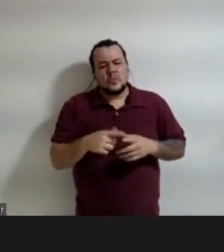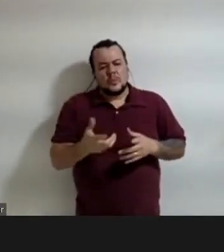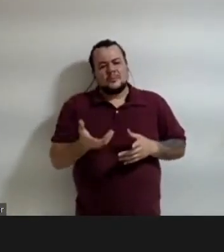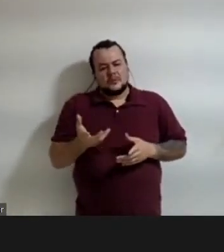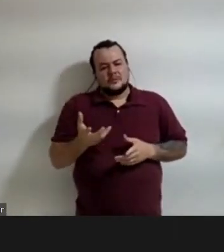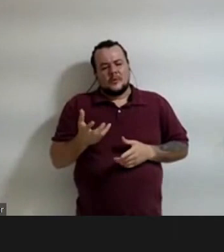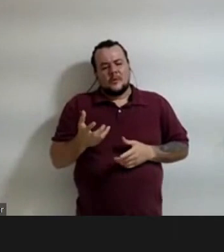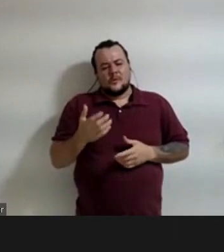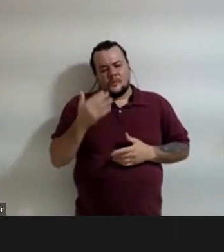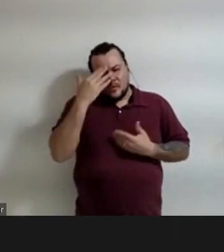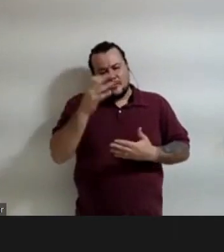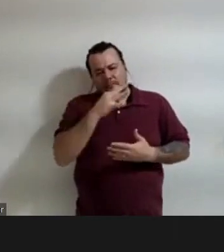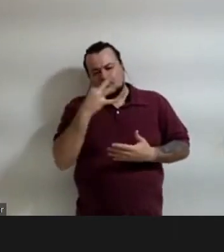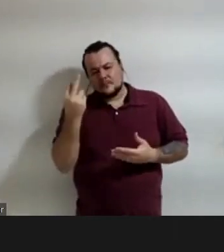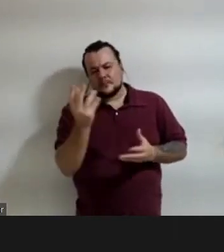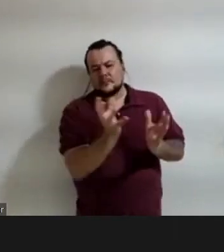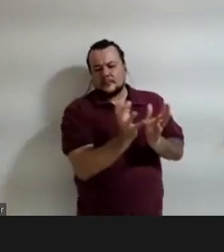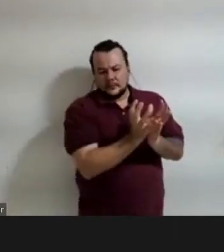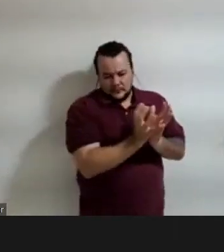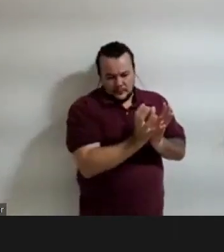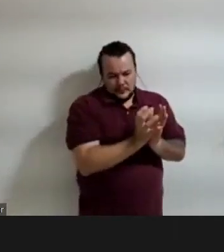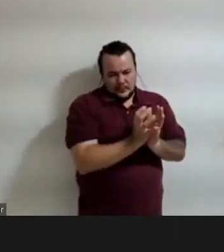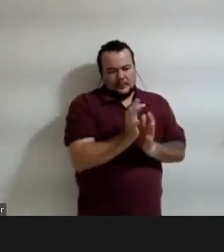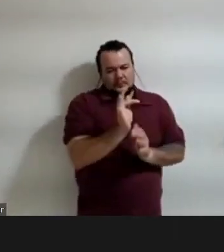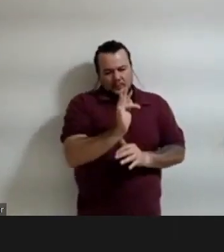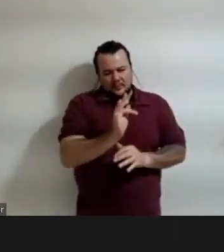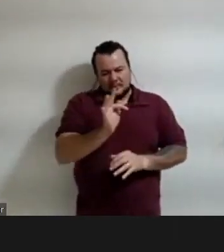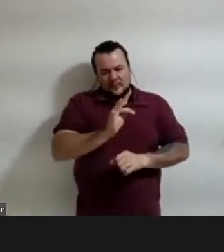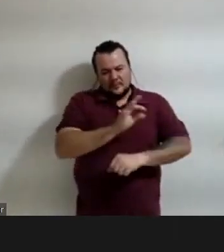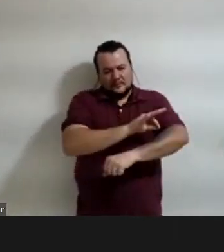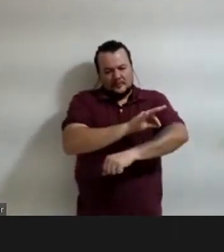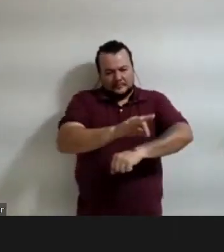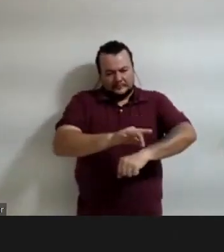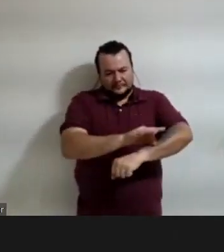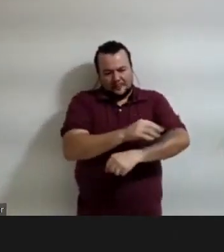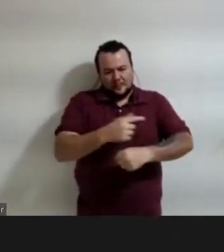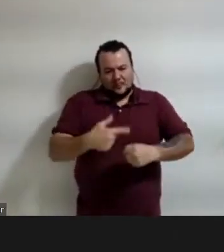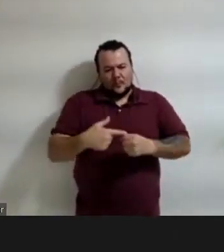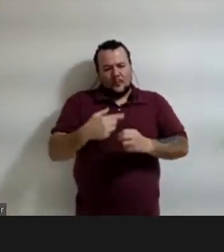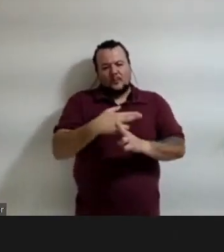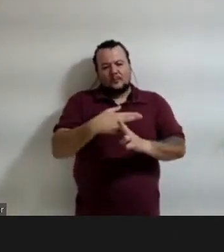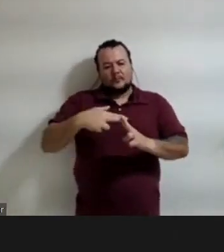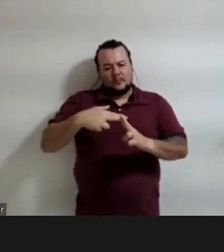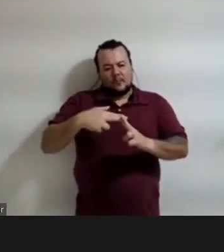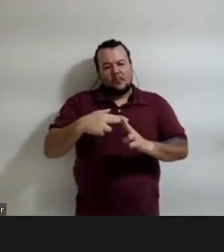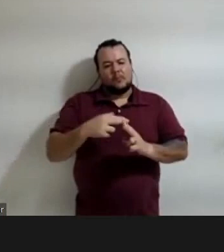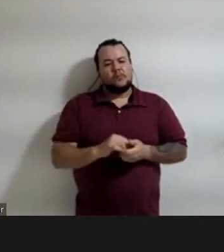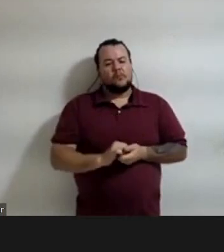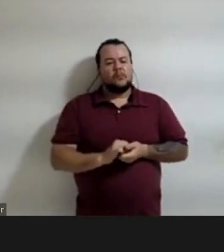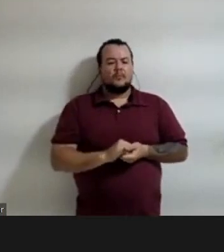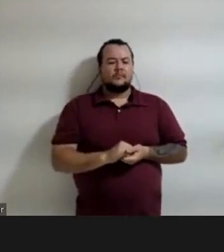de toda a Faculdade de Arquitetura e Urbanismo da Universidade de Brasília, e